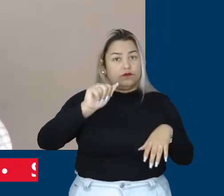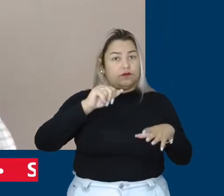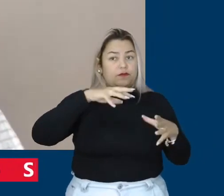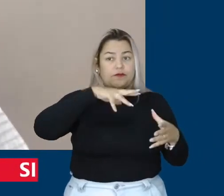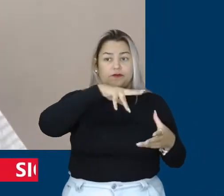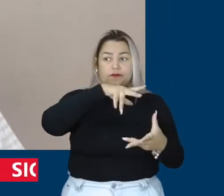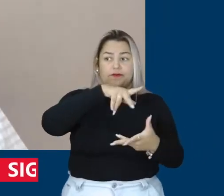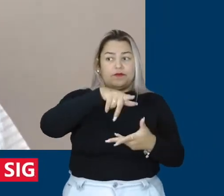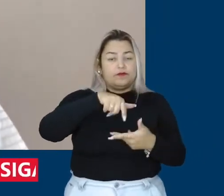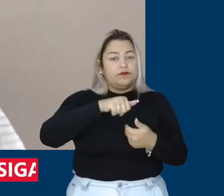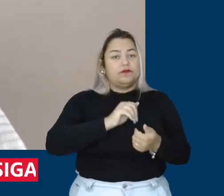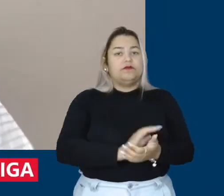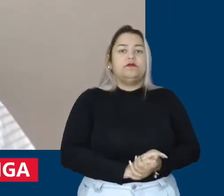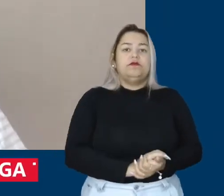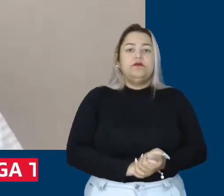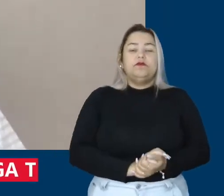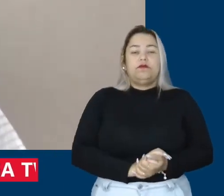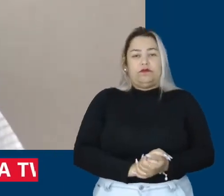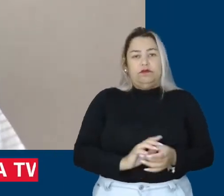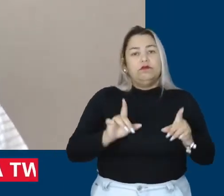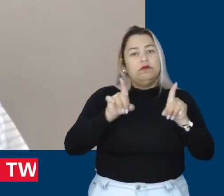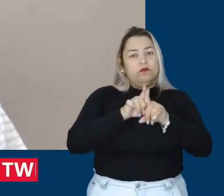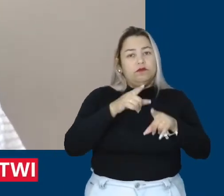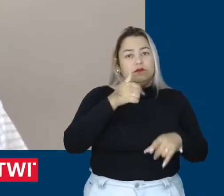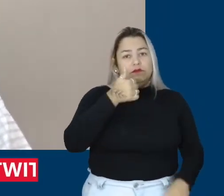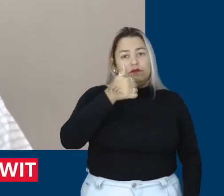Ambiente. Foi um dia definido em